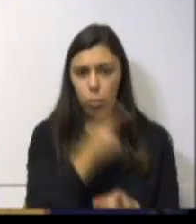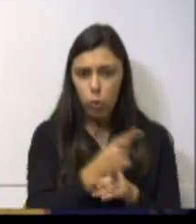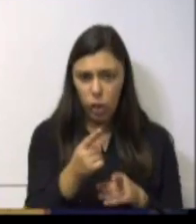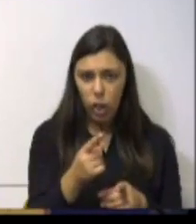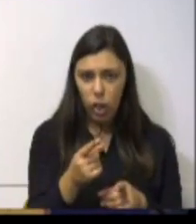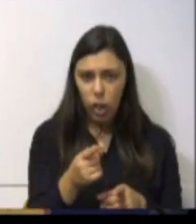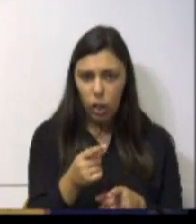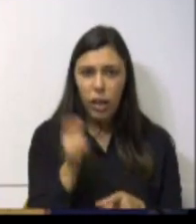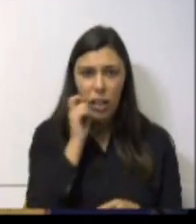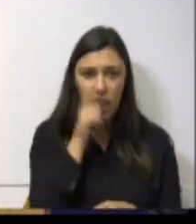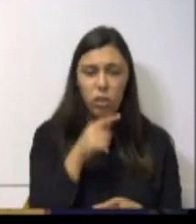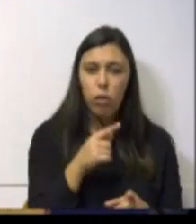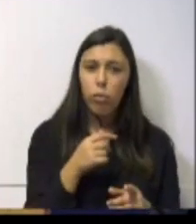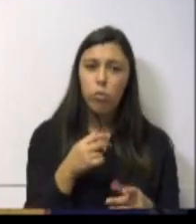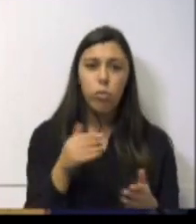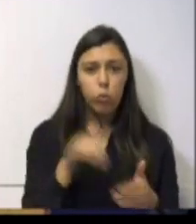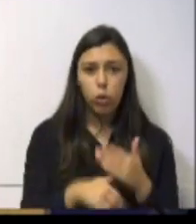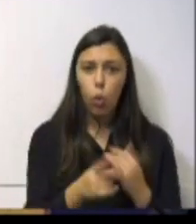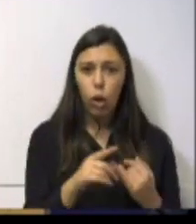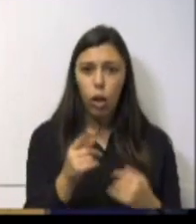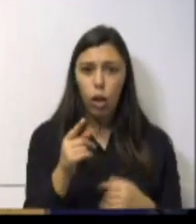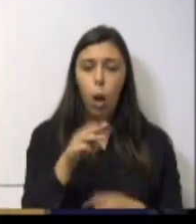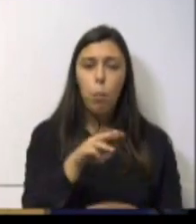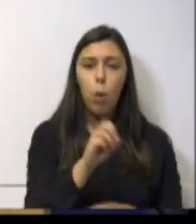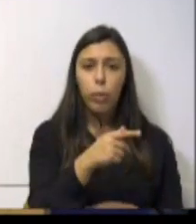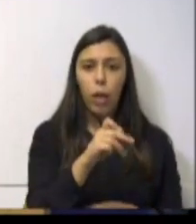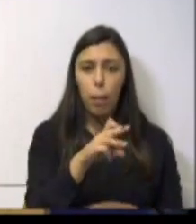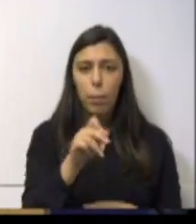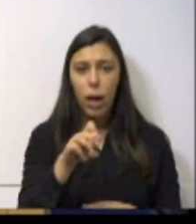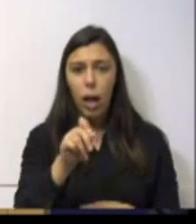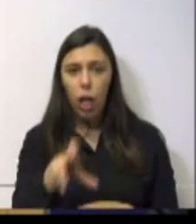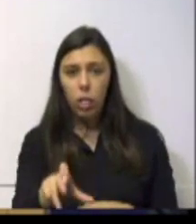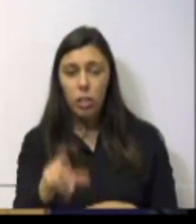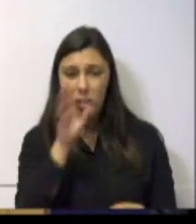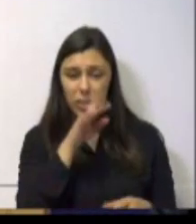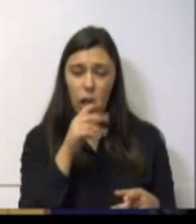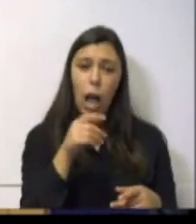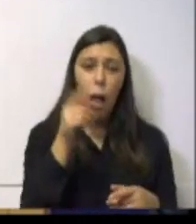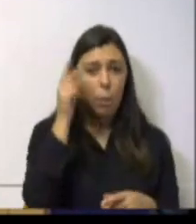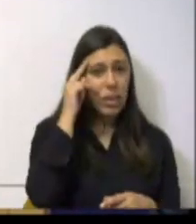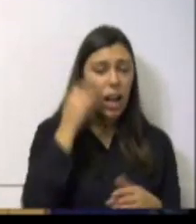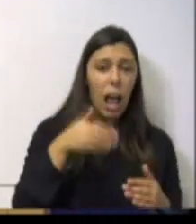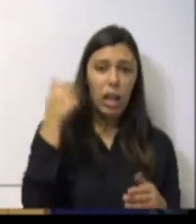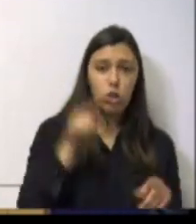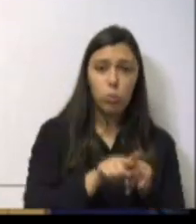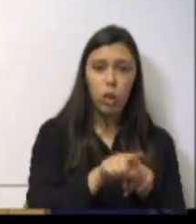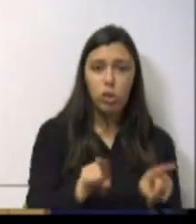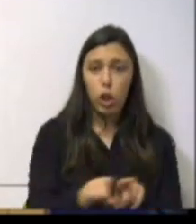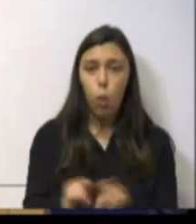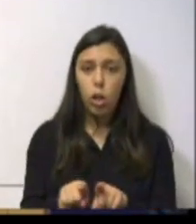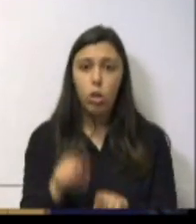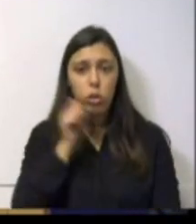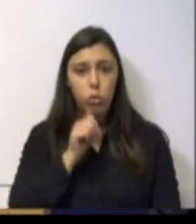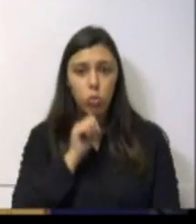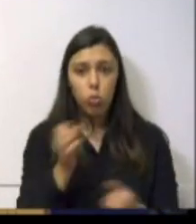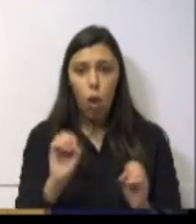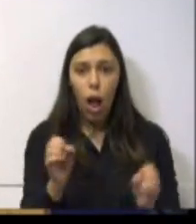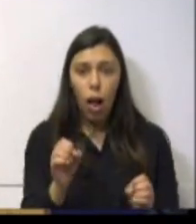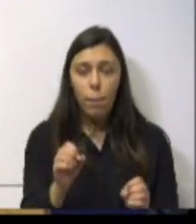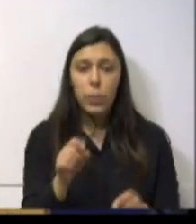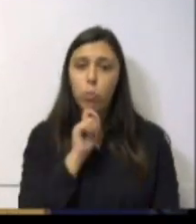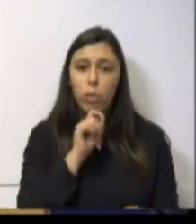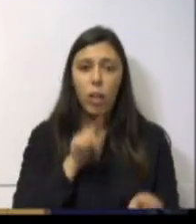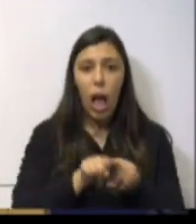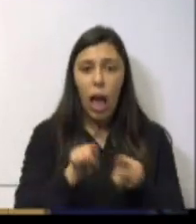Mota Amaral. Se a Madeira tivesse na altura deputados como tinham os Açores, possivelmente a vossa postura hoje de crítica a esta Lei de